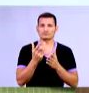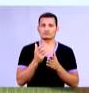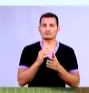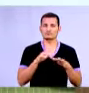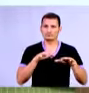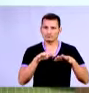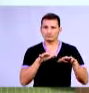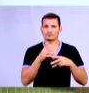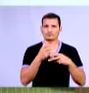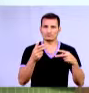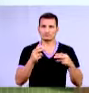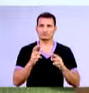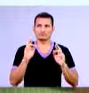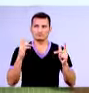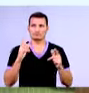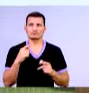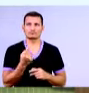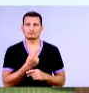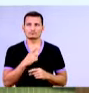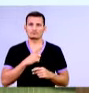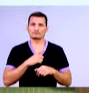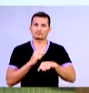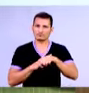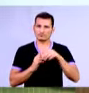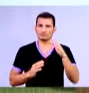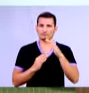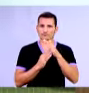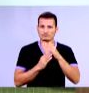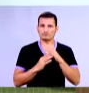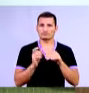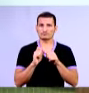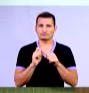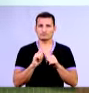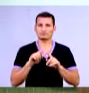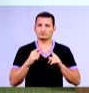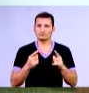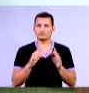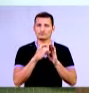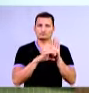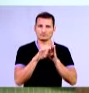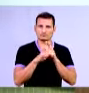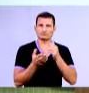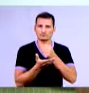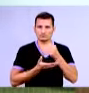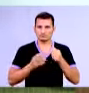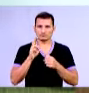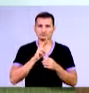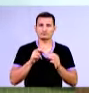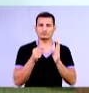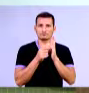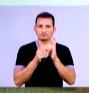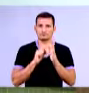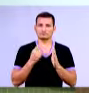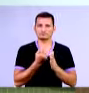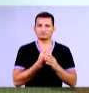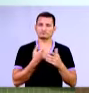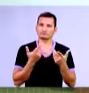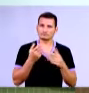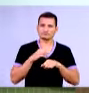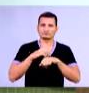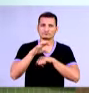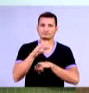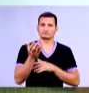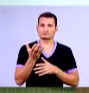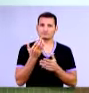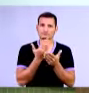né? Claro que nós teremos tempo limitado para fazer isso, né? Mas os conceitos básicos do uso da ferramenta nós pretendemos repassar